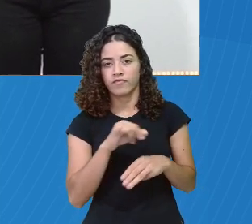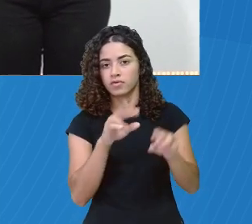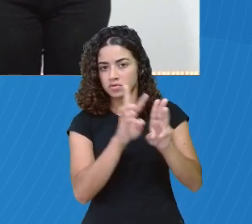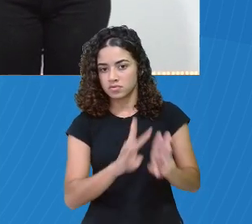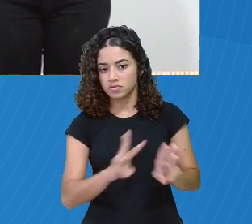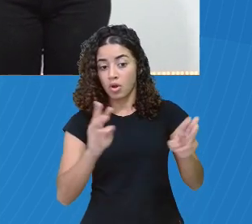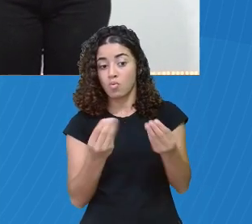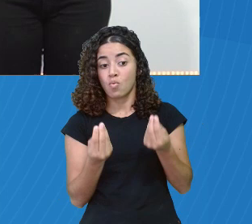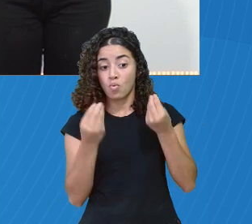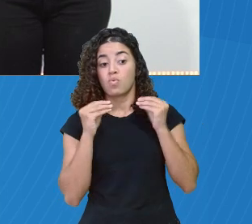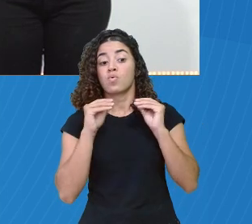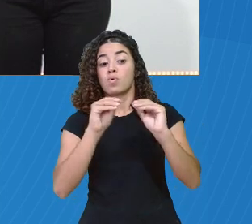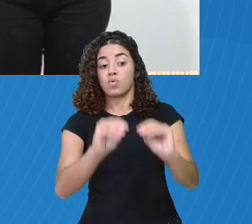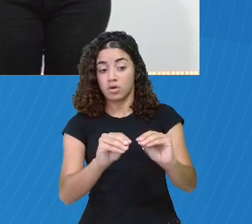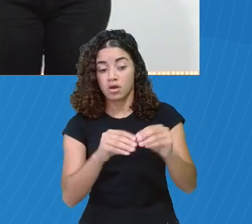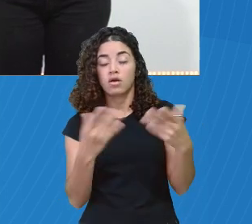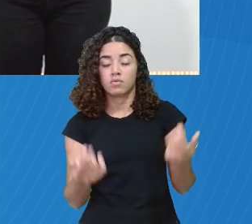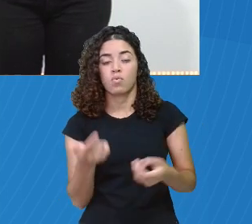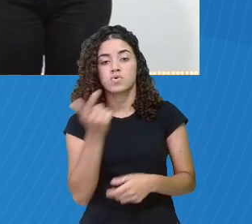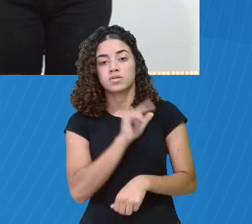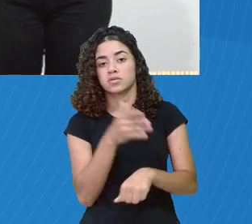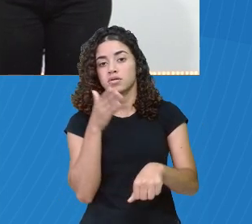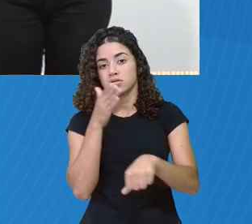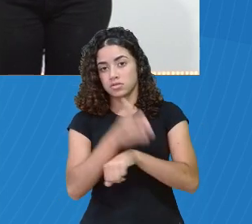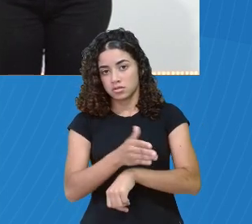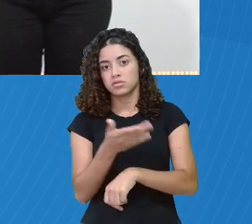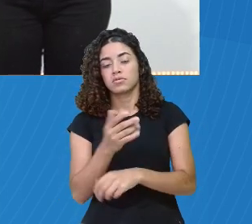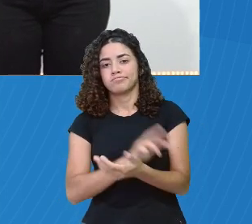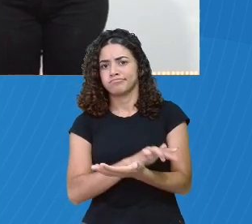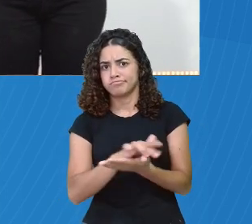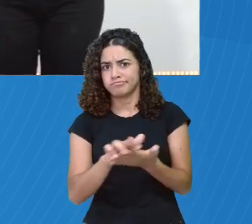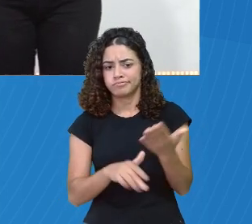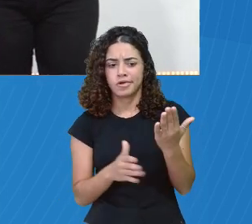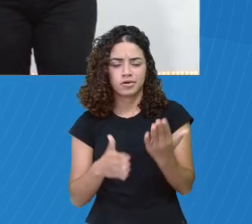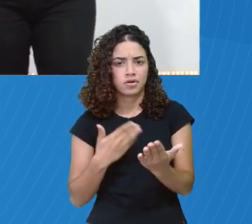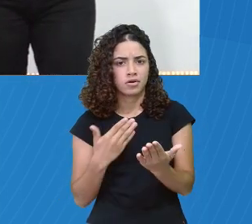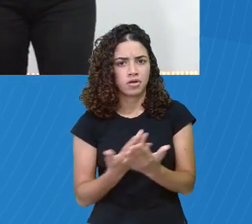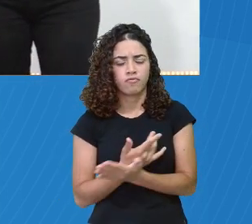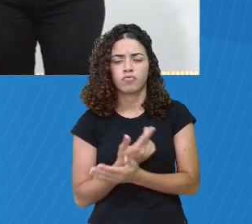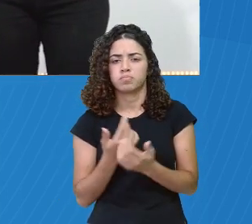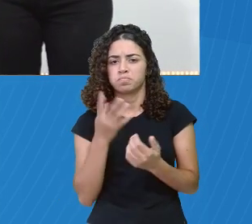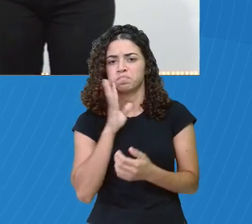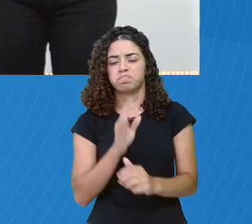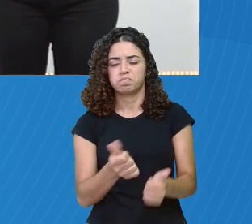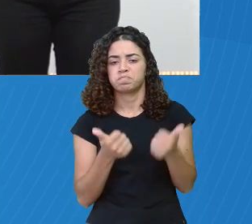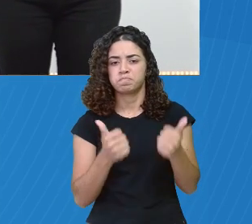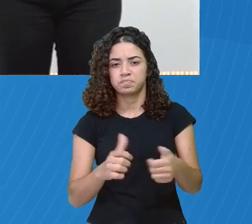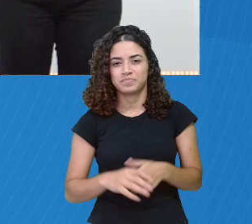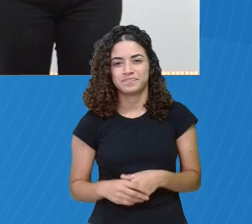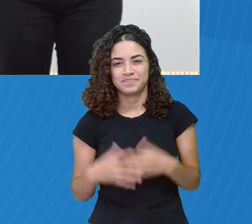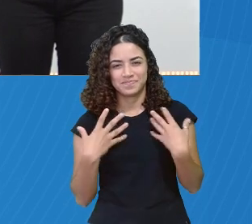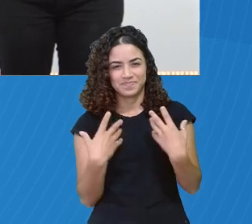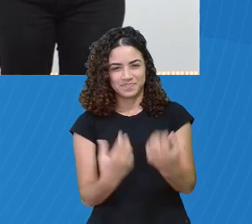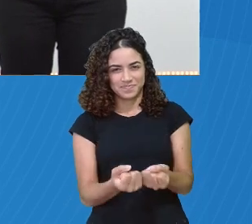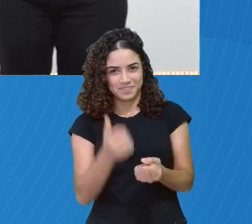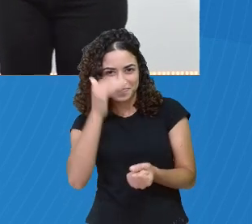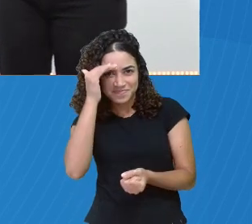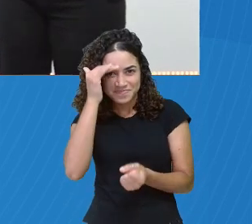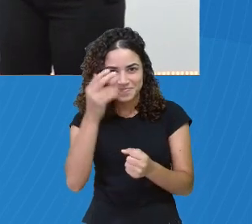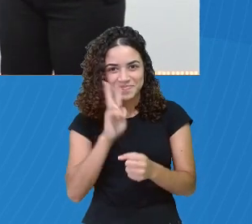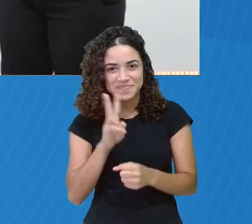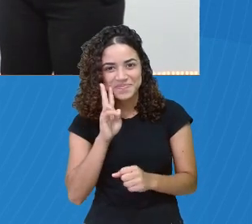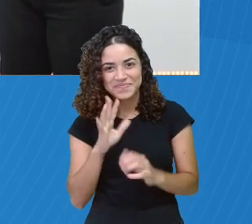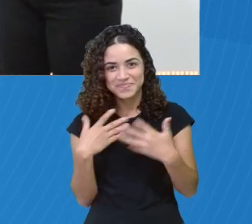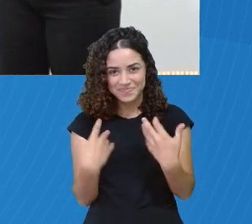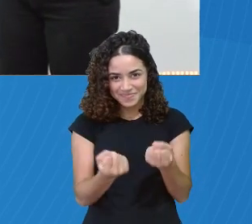livro, coloca, e aí você terá acesso a milhares de livros muito legais. Vamos ouvir essa historinha? Aqui